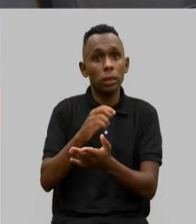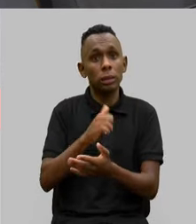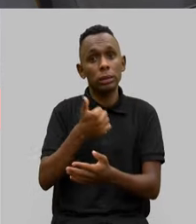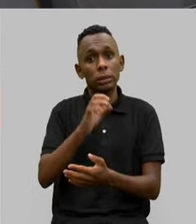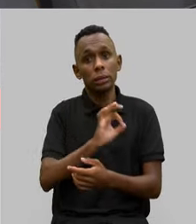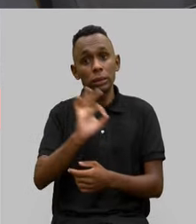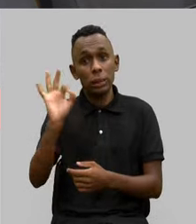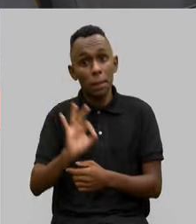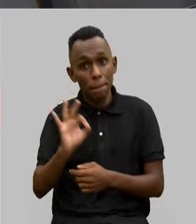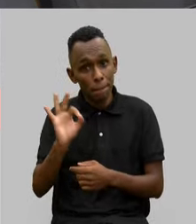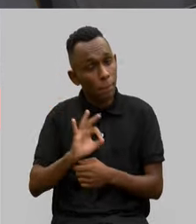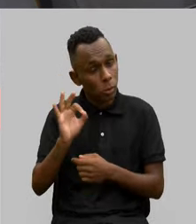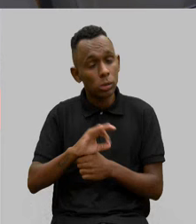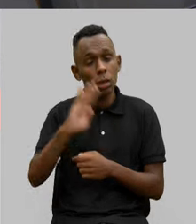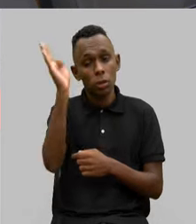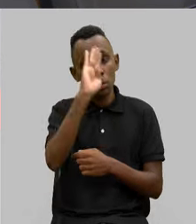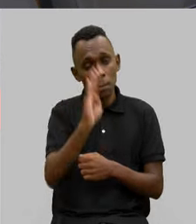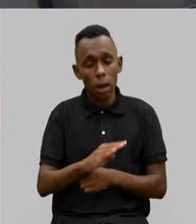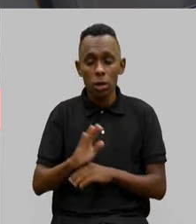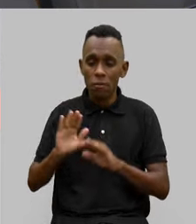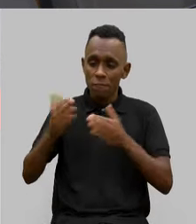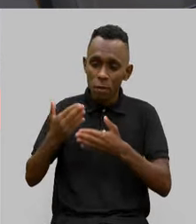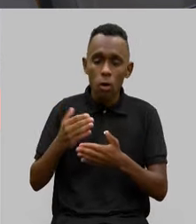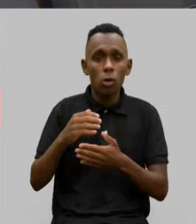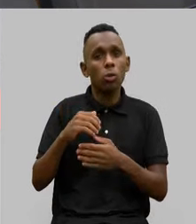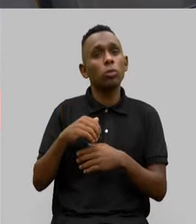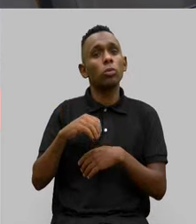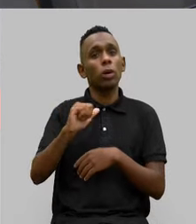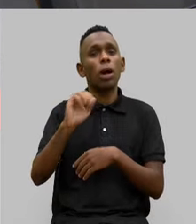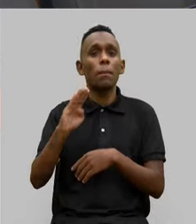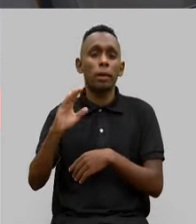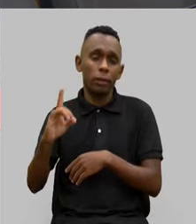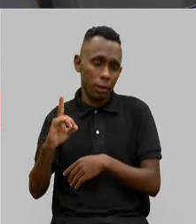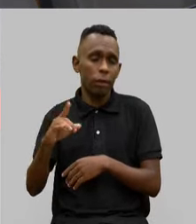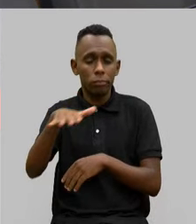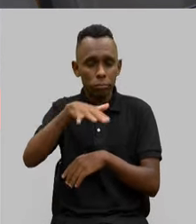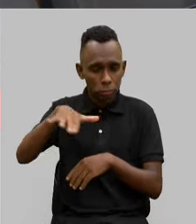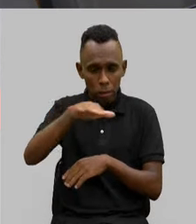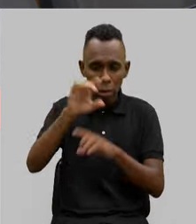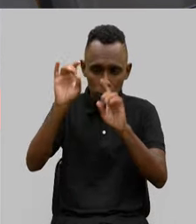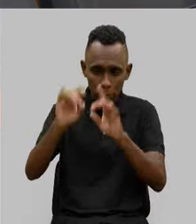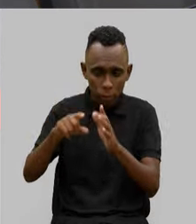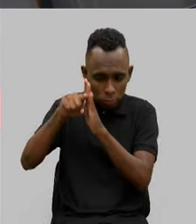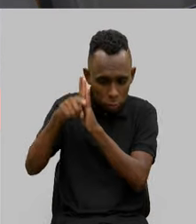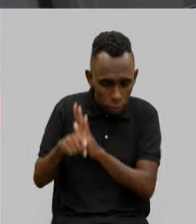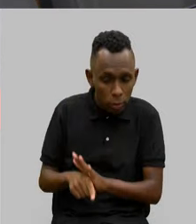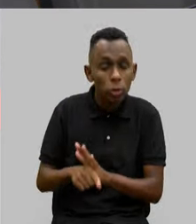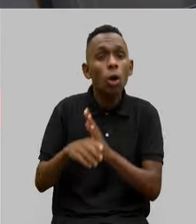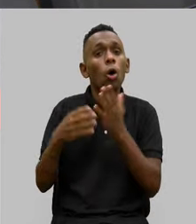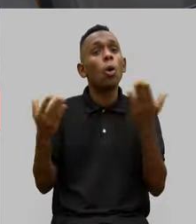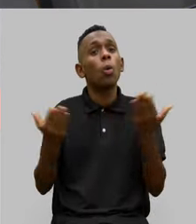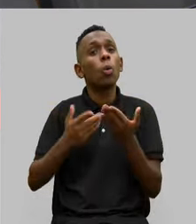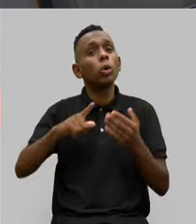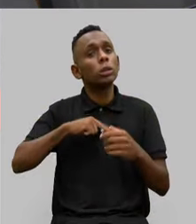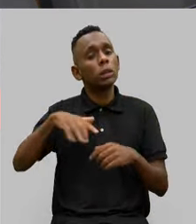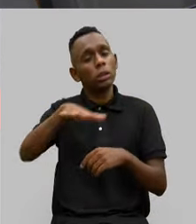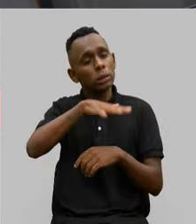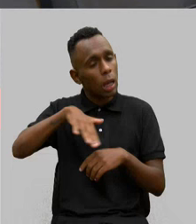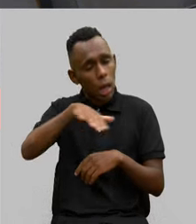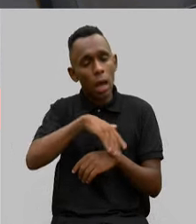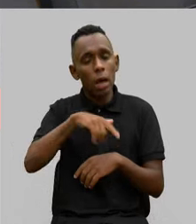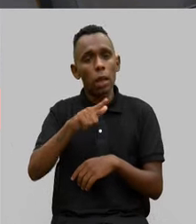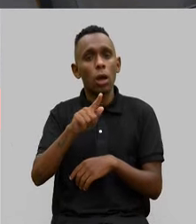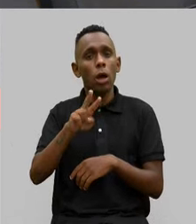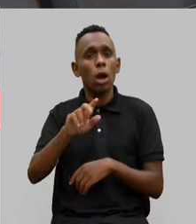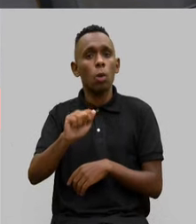brasileira especializada em canabinoides somos mineiros aqui hoje a gente tem uma indústria eh no bairro Guarani